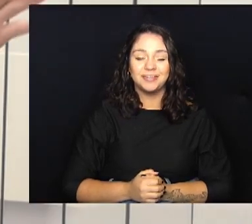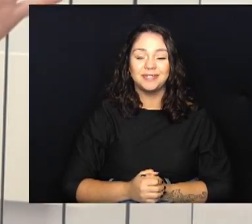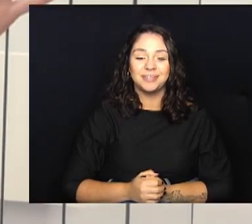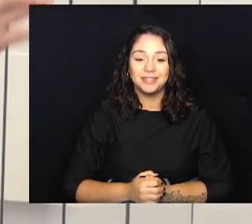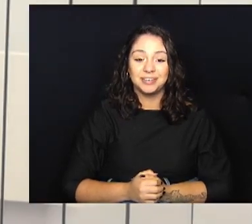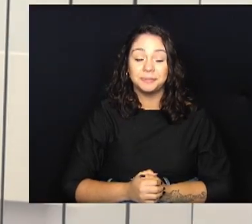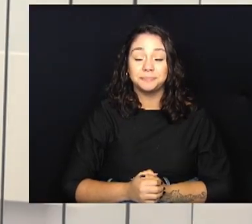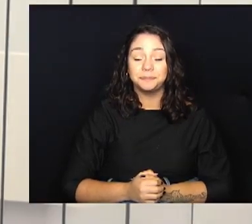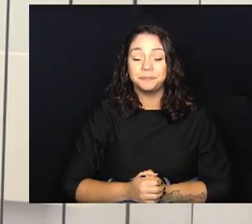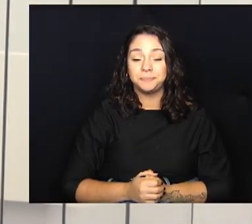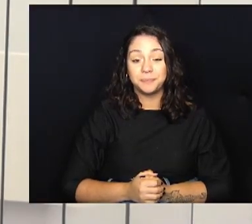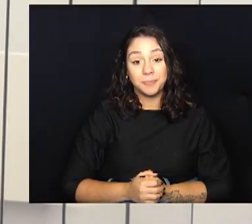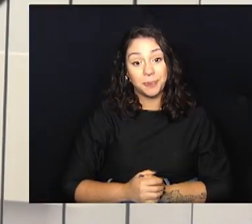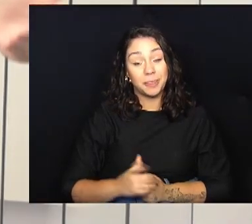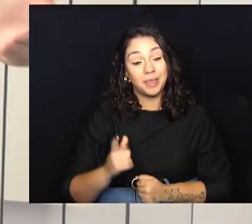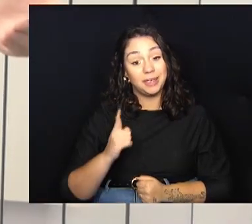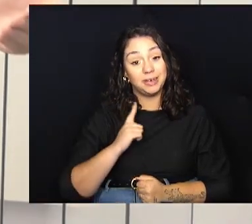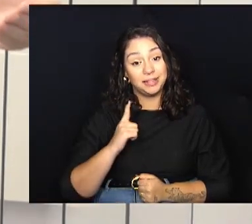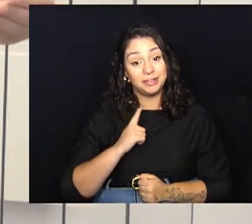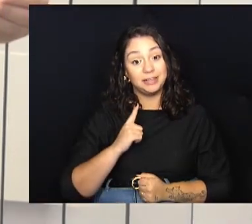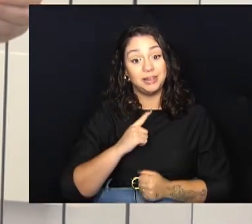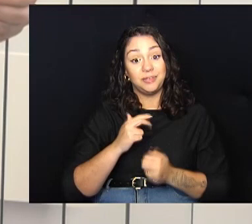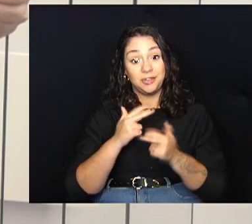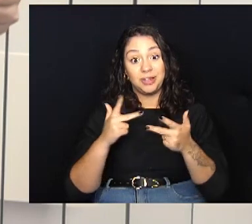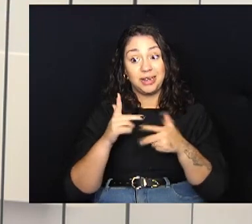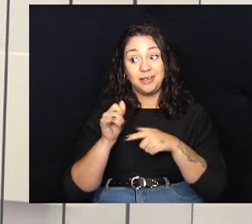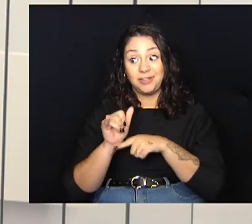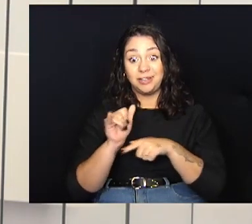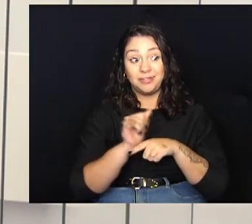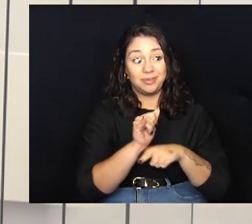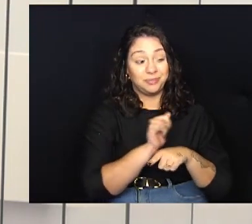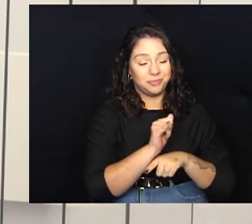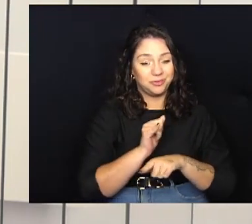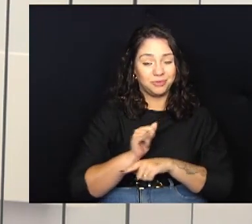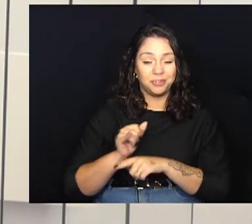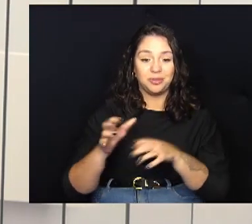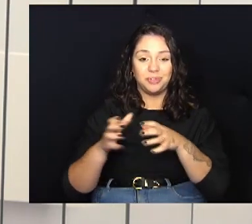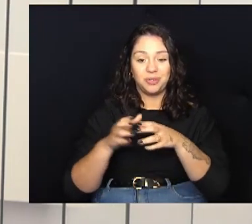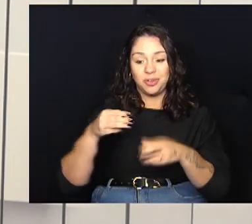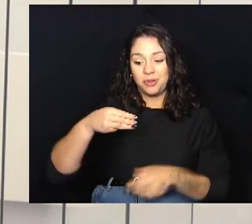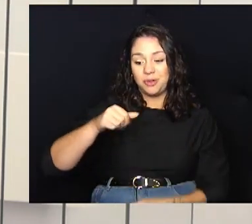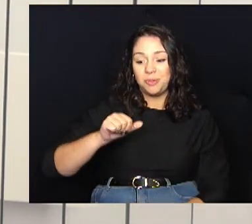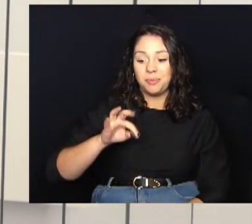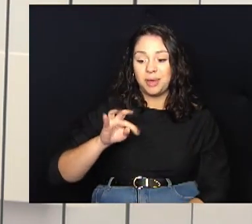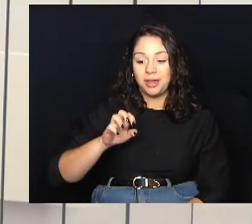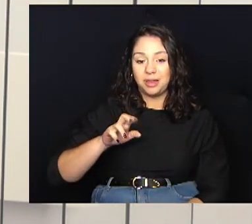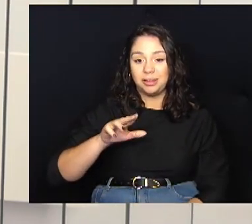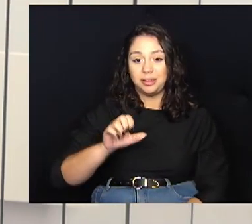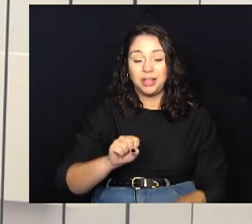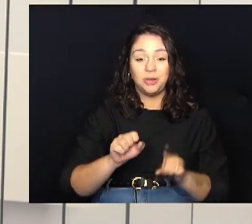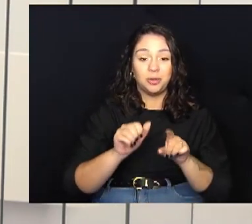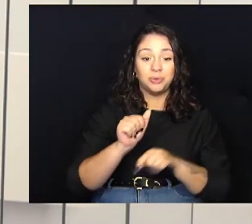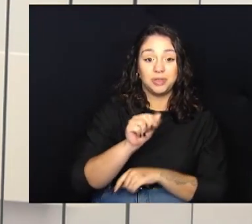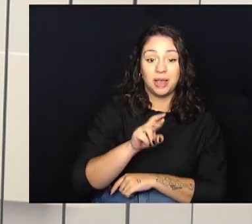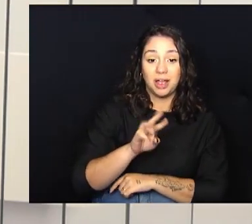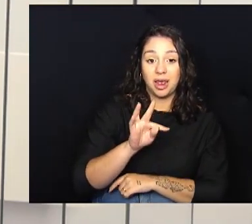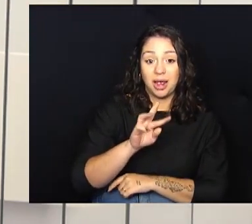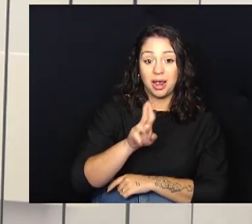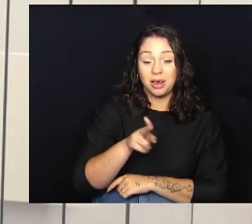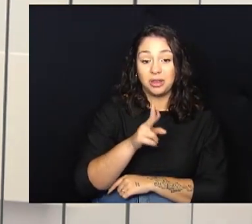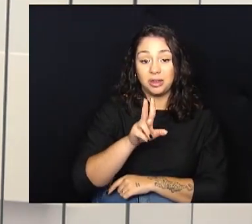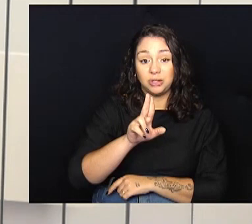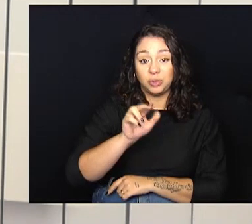e apesar dos muitos desfalques de atletas titulares né como Matheus Silva Arthur Leonard